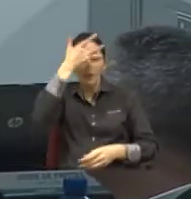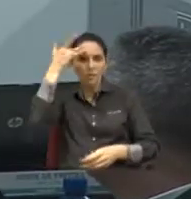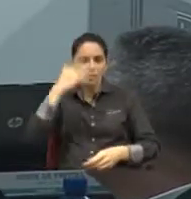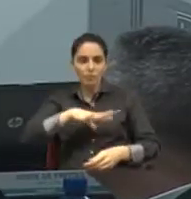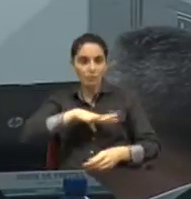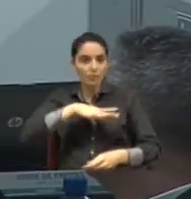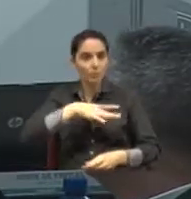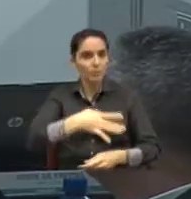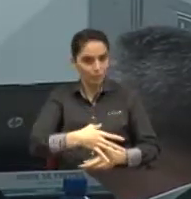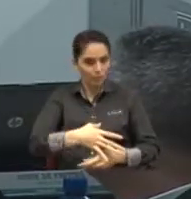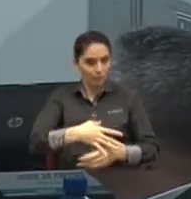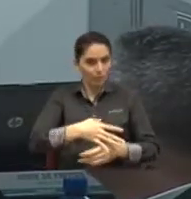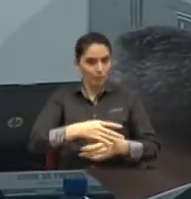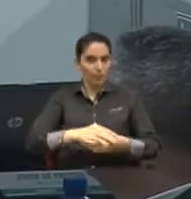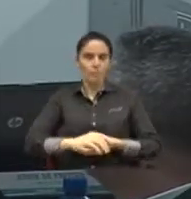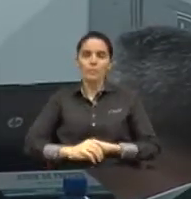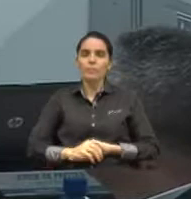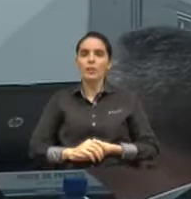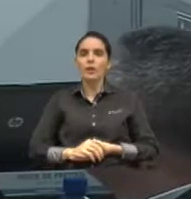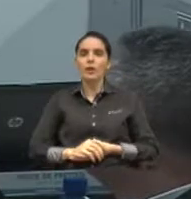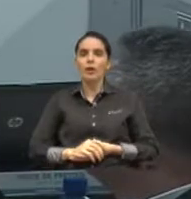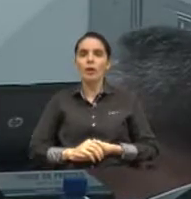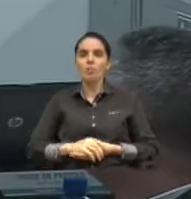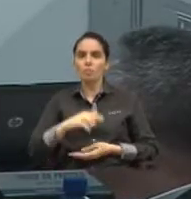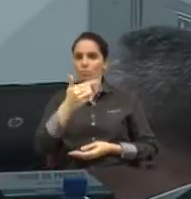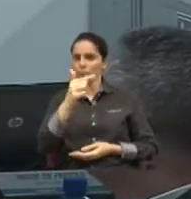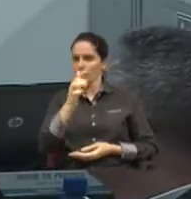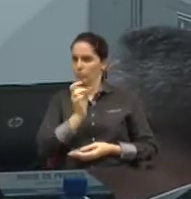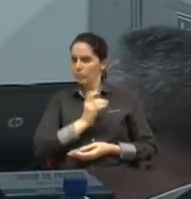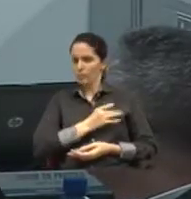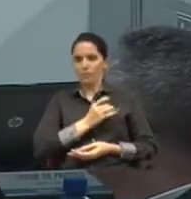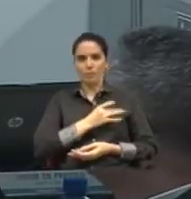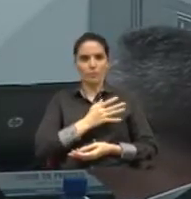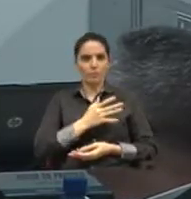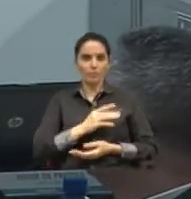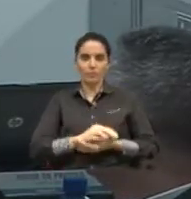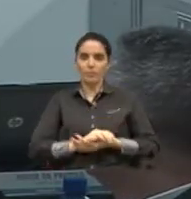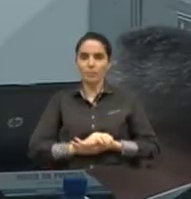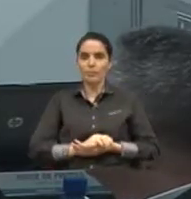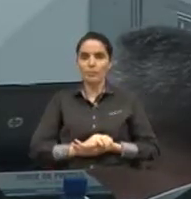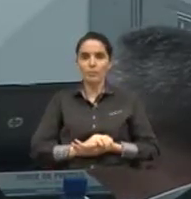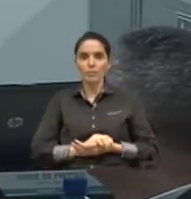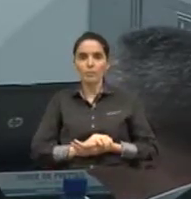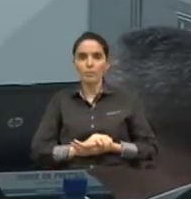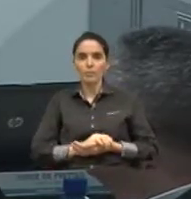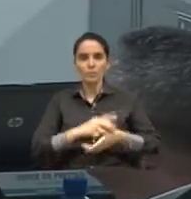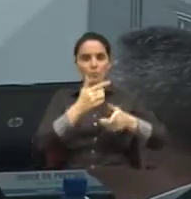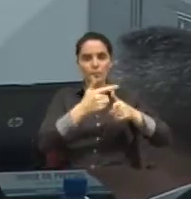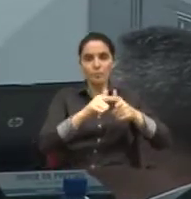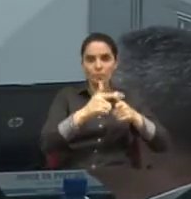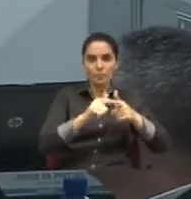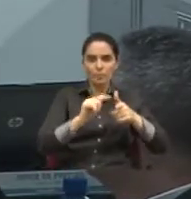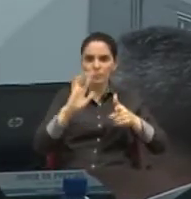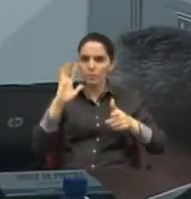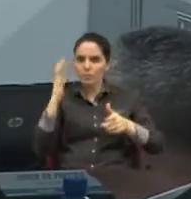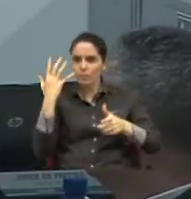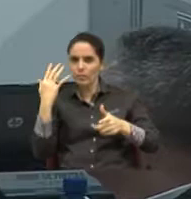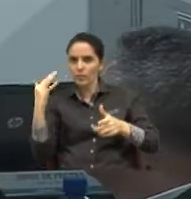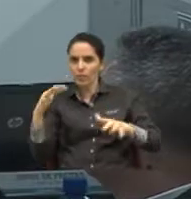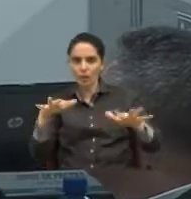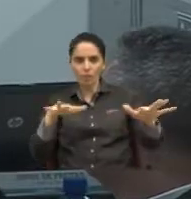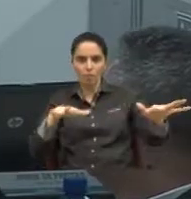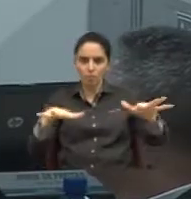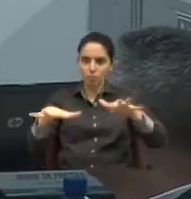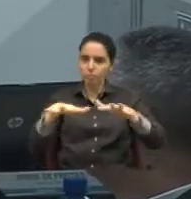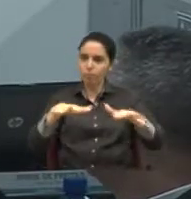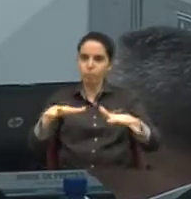não comum, de coragem, audácia, destemor e valentia, perante a problemática imposta em um ambiente ou